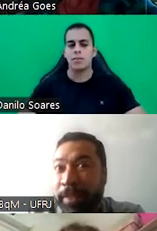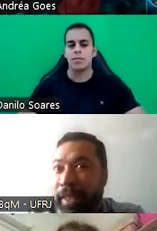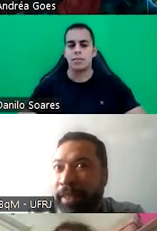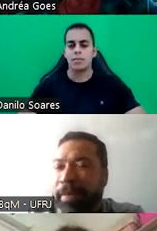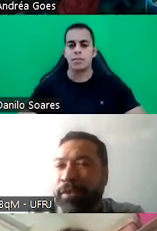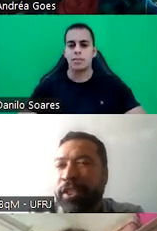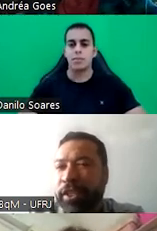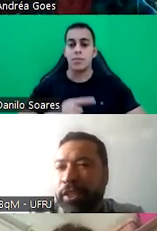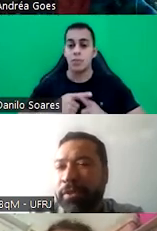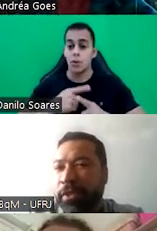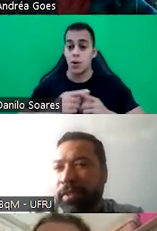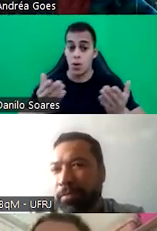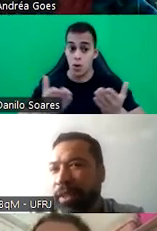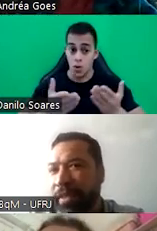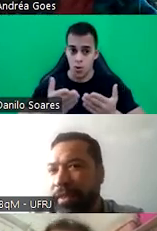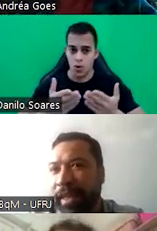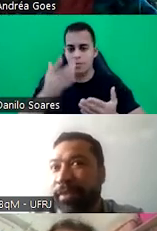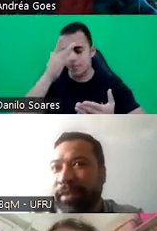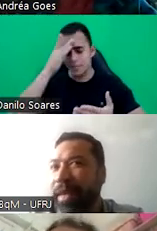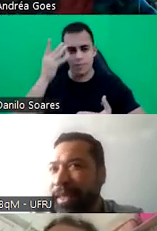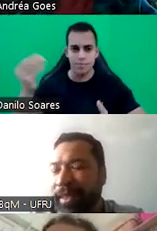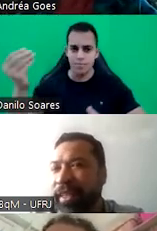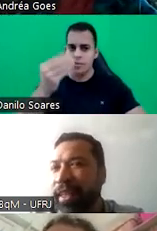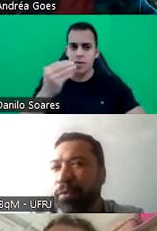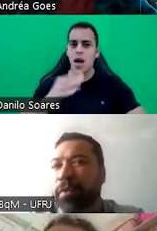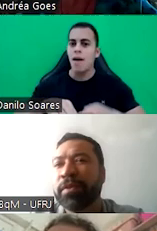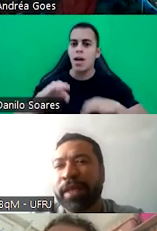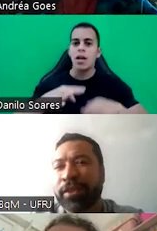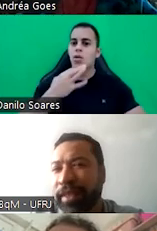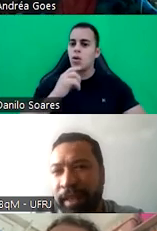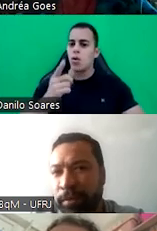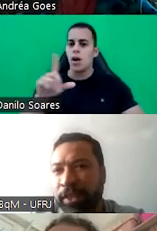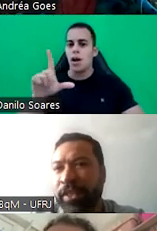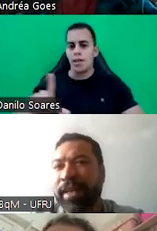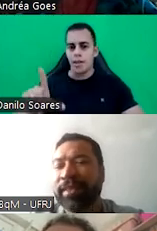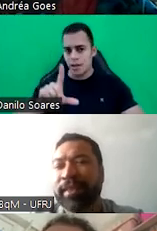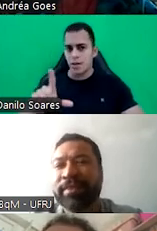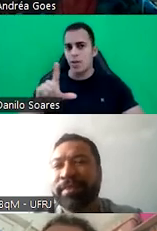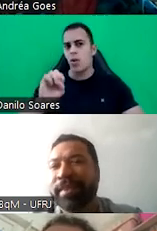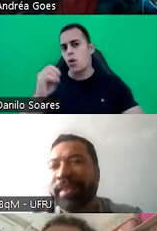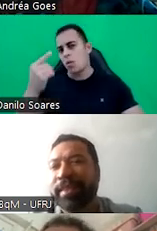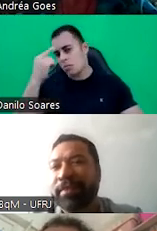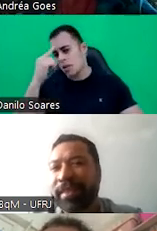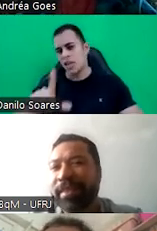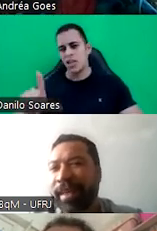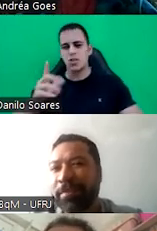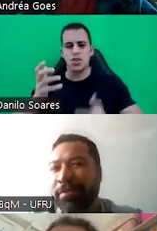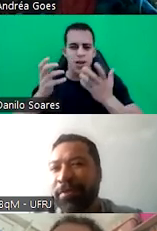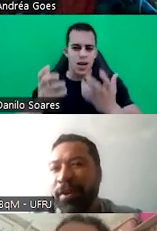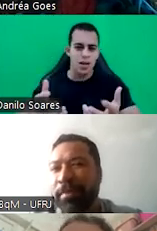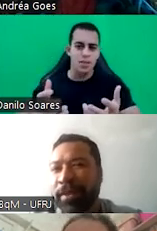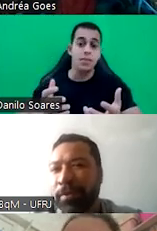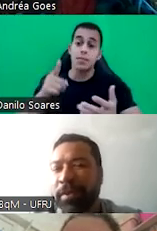Isso. porque ainda mais hoje em dia as pessoas muitas vezes nem conhecem literatura ou acham literatura chata, e você traz